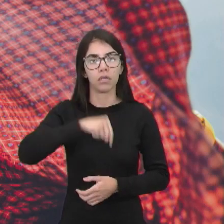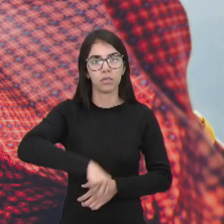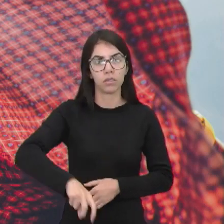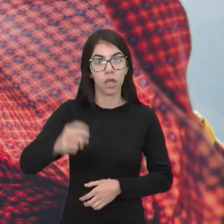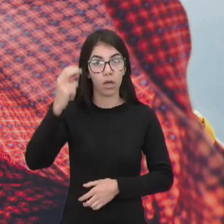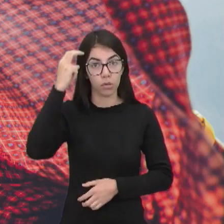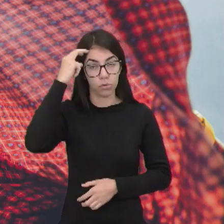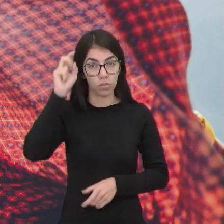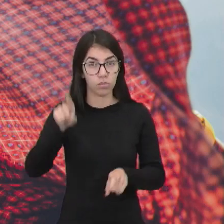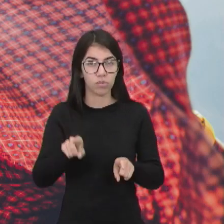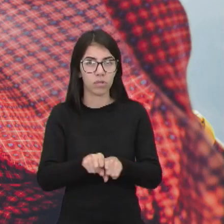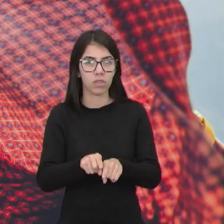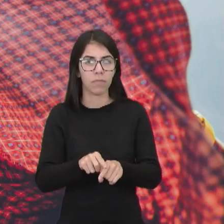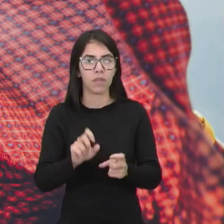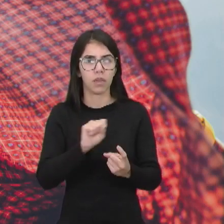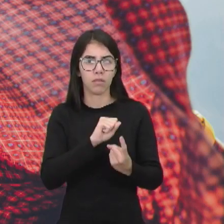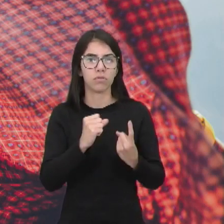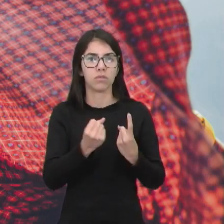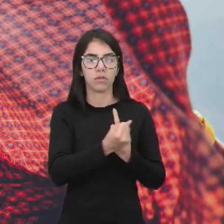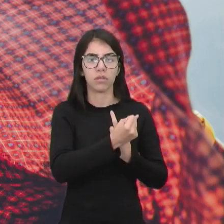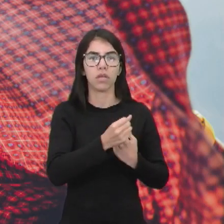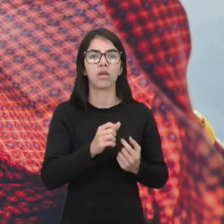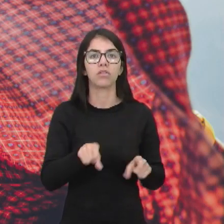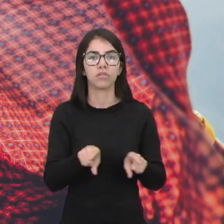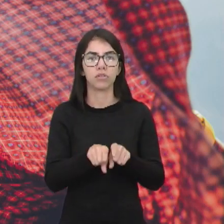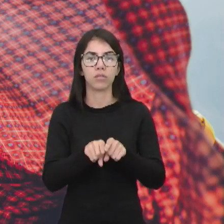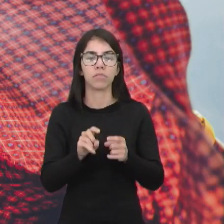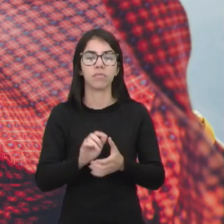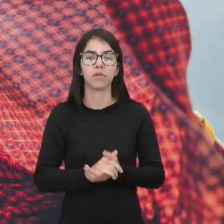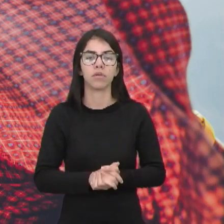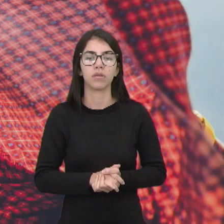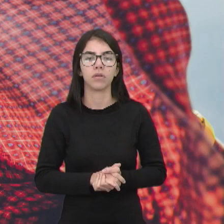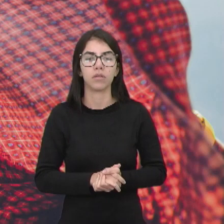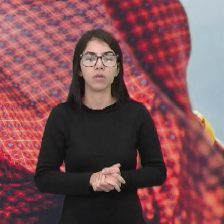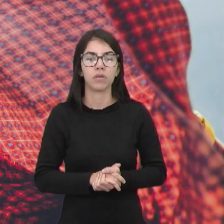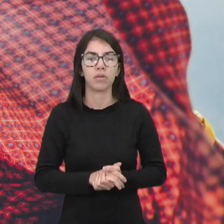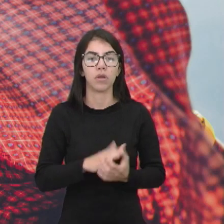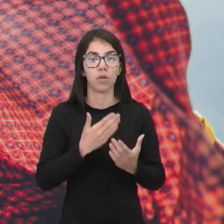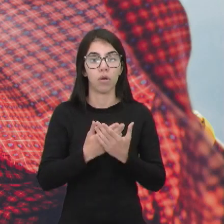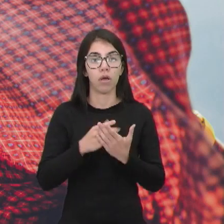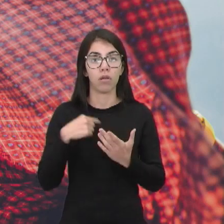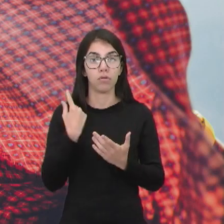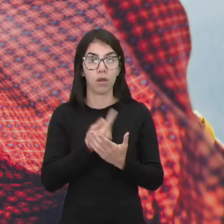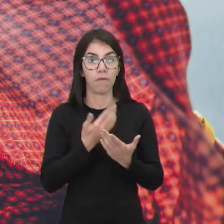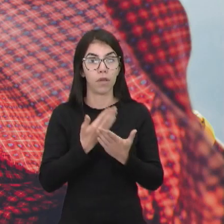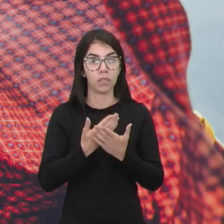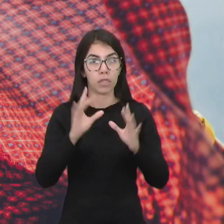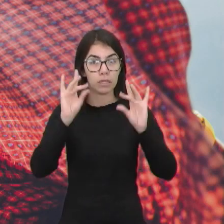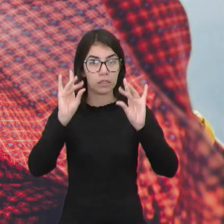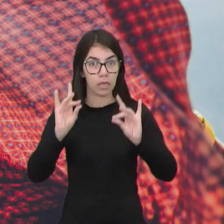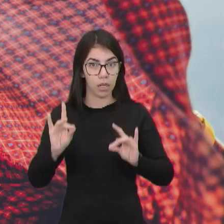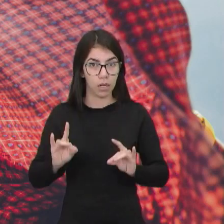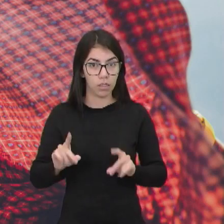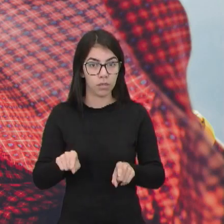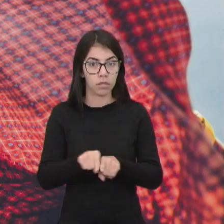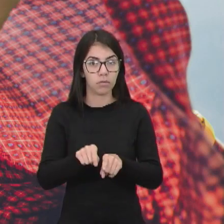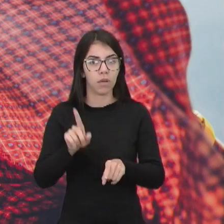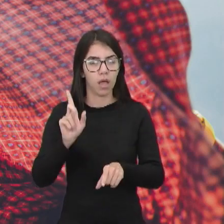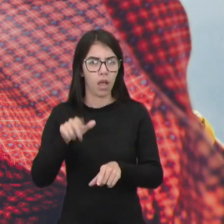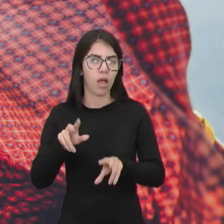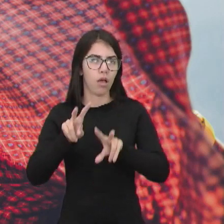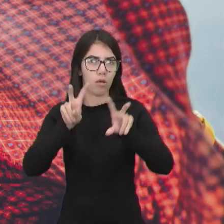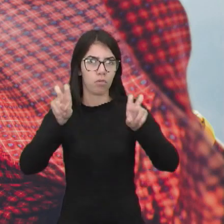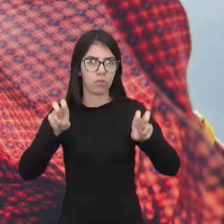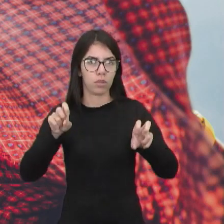na nossa sociedade, né, que é algo que com as aulas a gente vai ver melhor. É algo que,